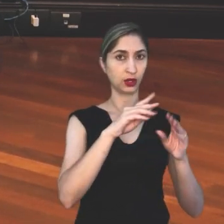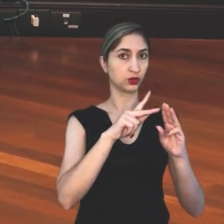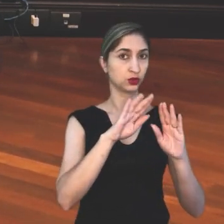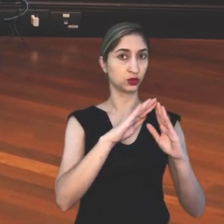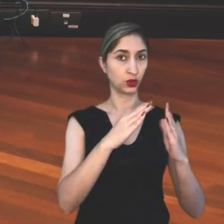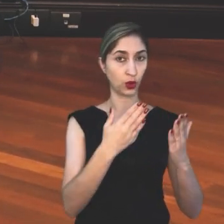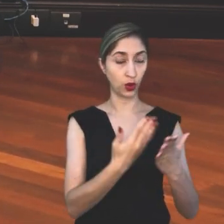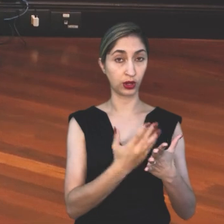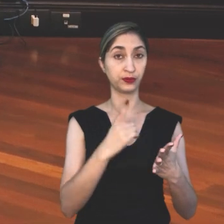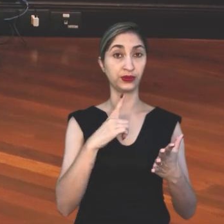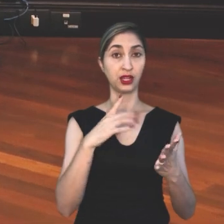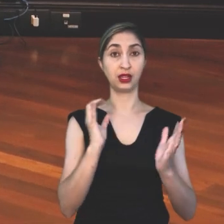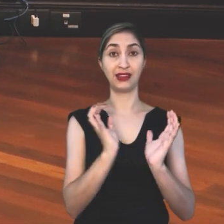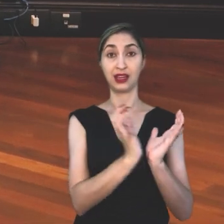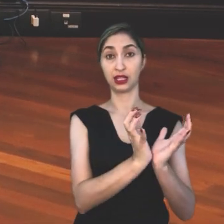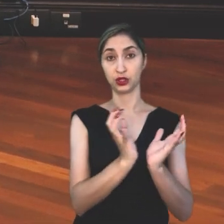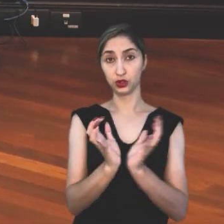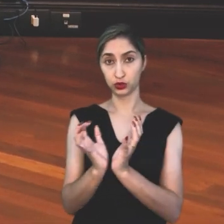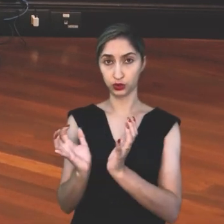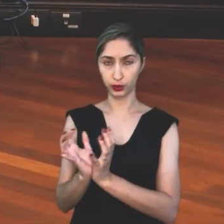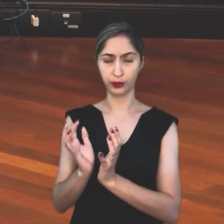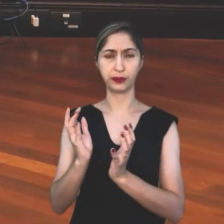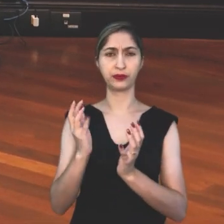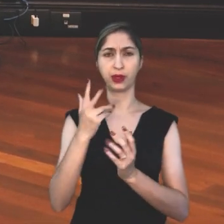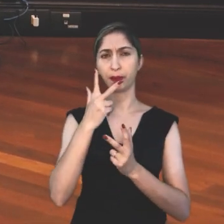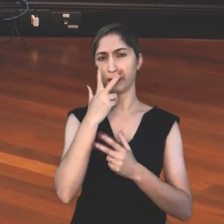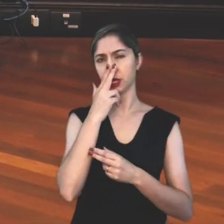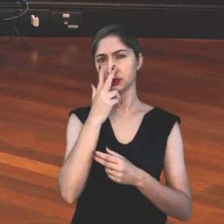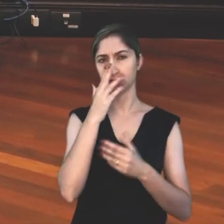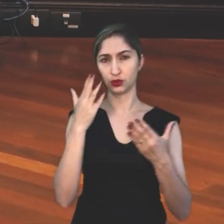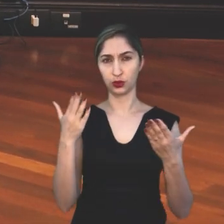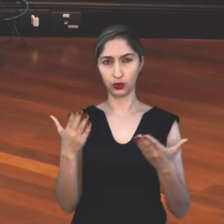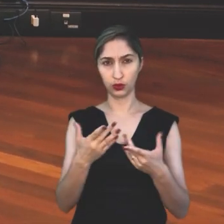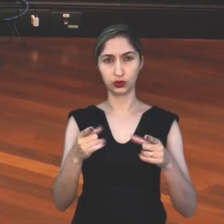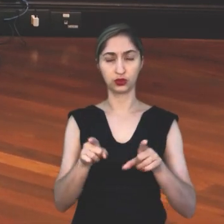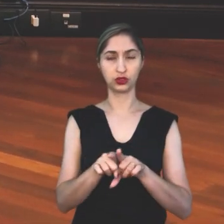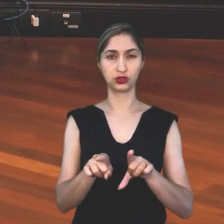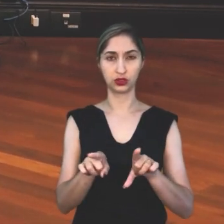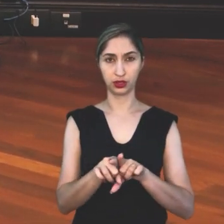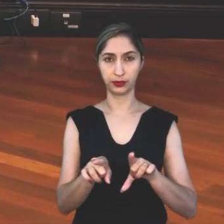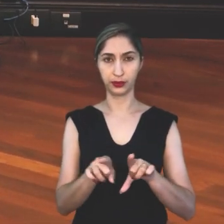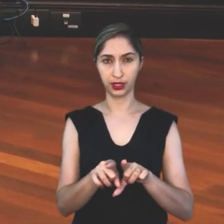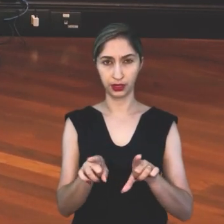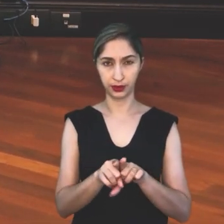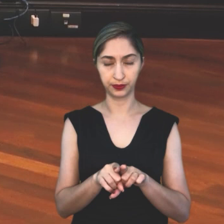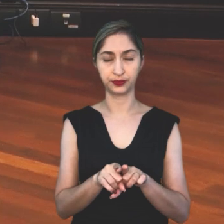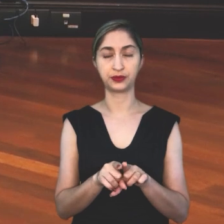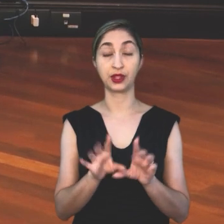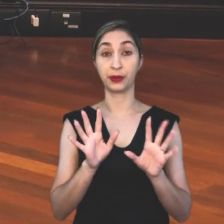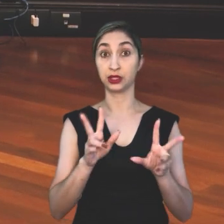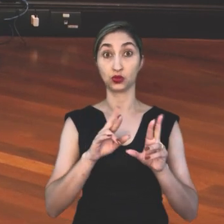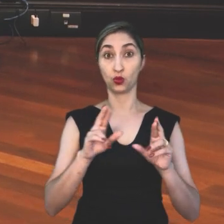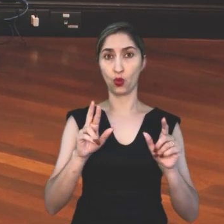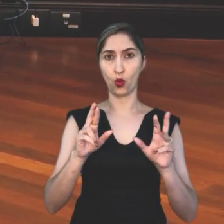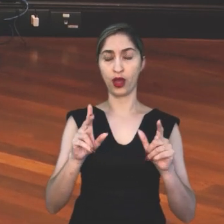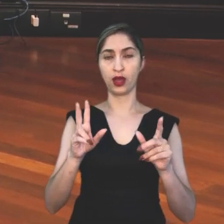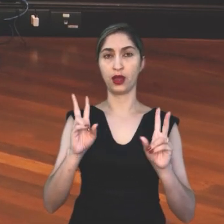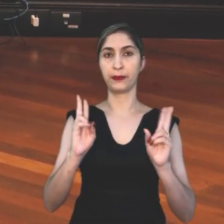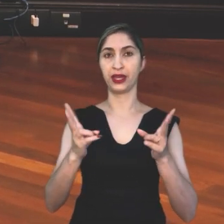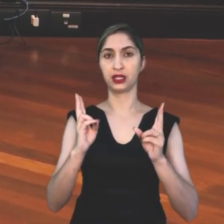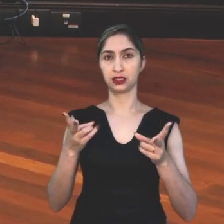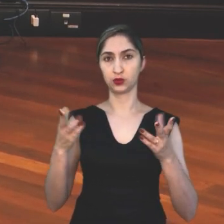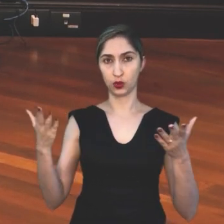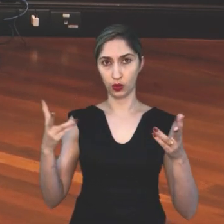como é que isso funciona nas escolas. E aí foram escolhidos eixos que eles eram semelhantes aos eixos temáticos que a gente tem hoje em dia, que a Adri vai explicar